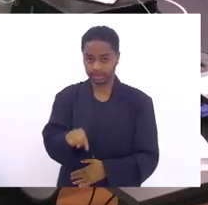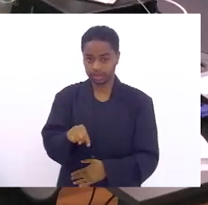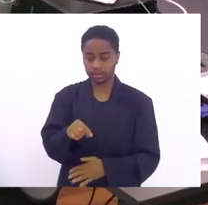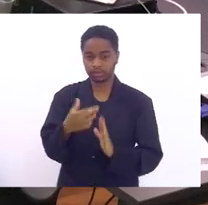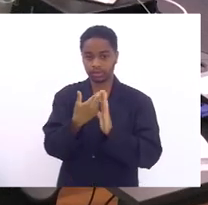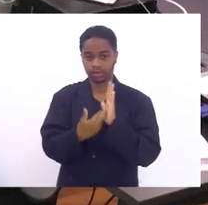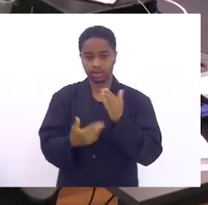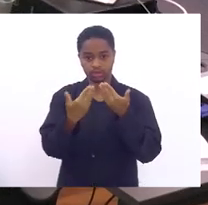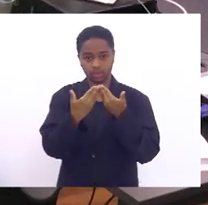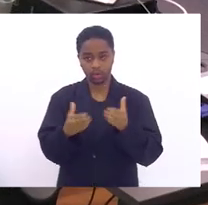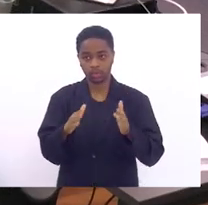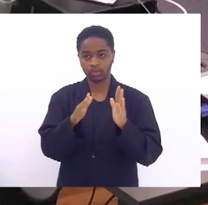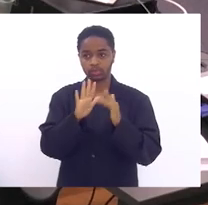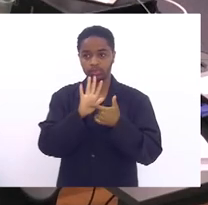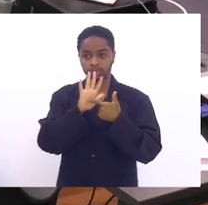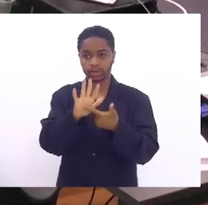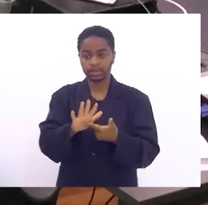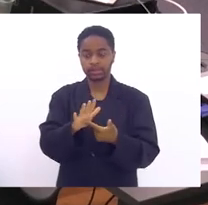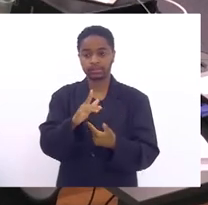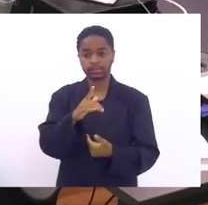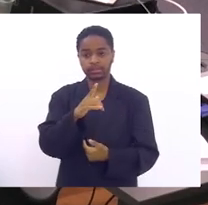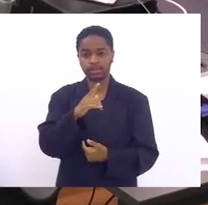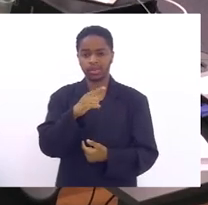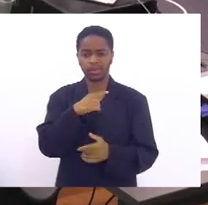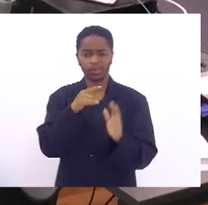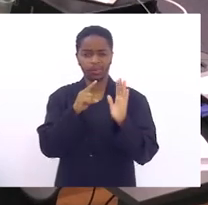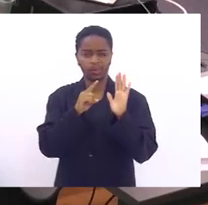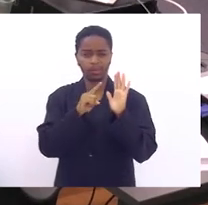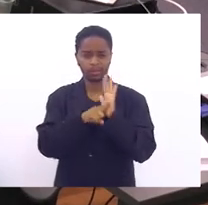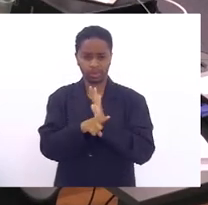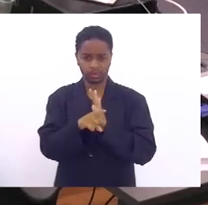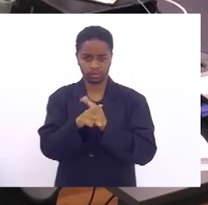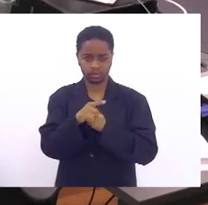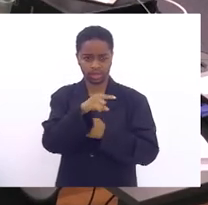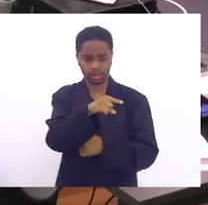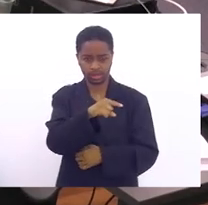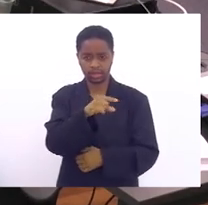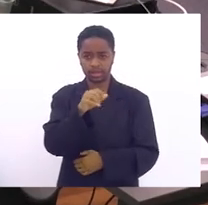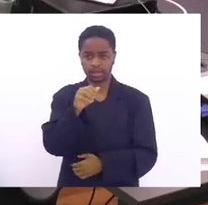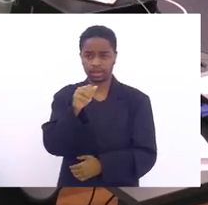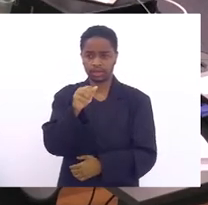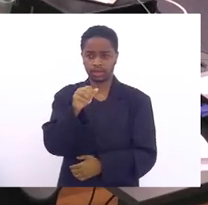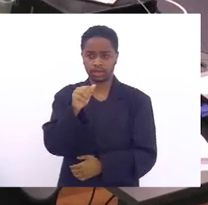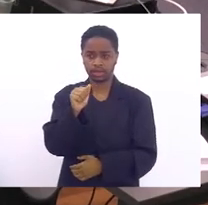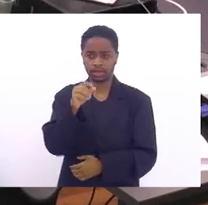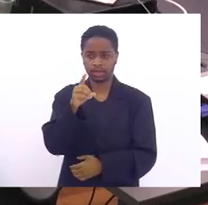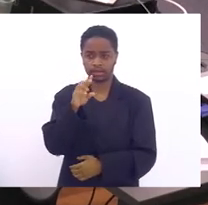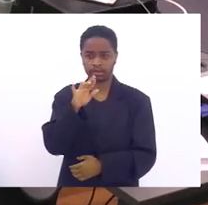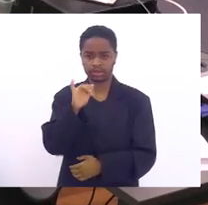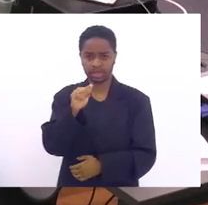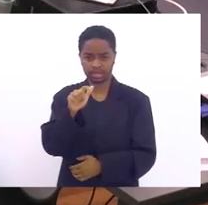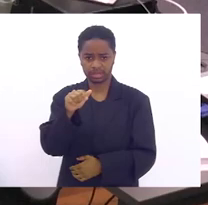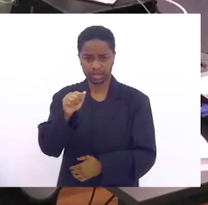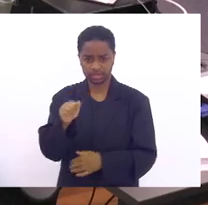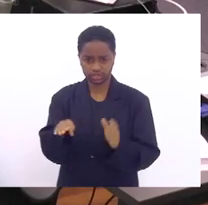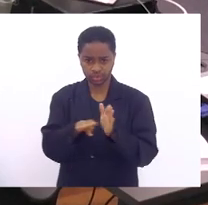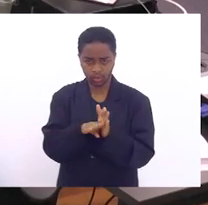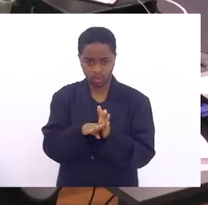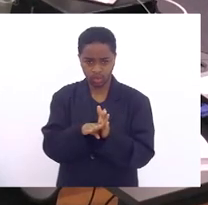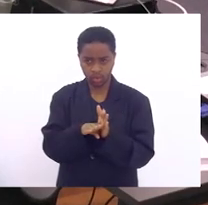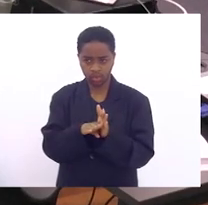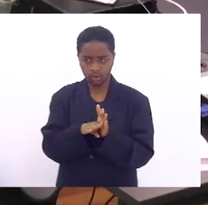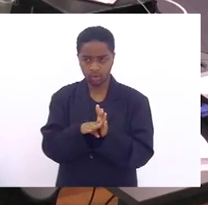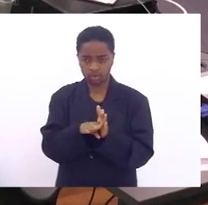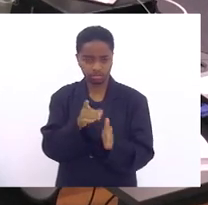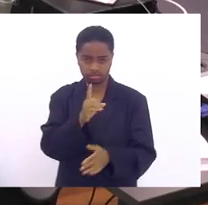relatório a gente teria também só perguntar a a desembargadora Adriana Adriana Melo chegou não